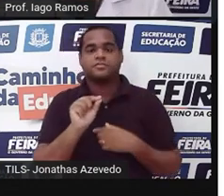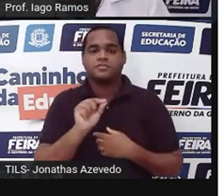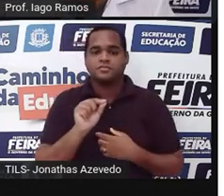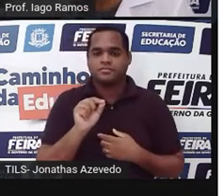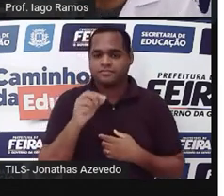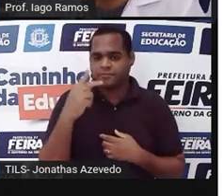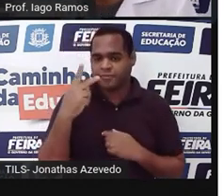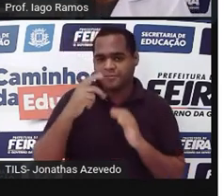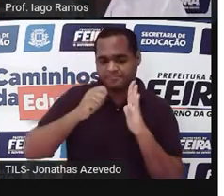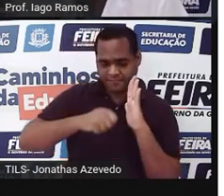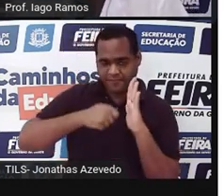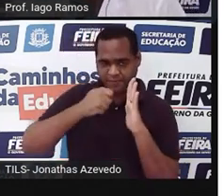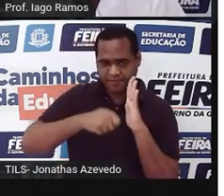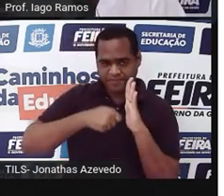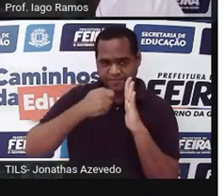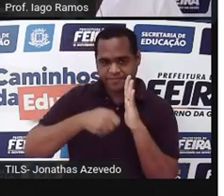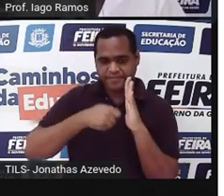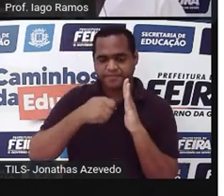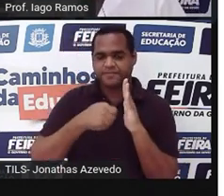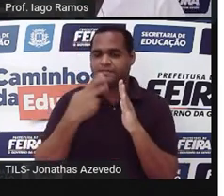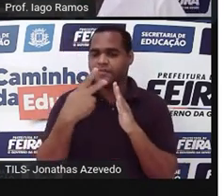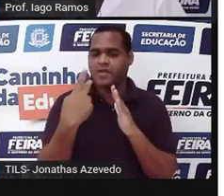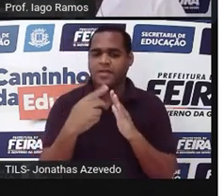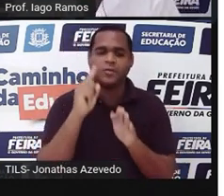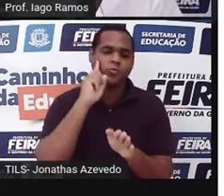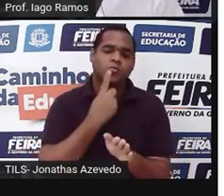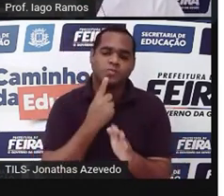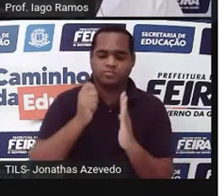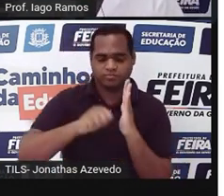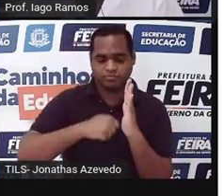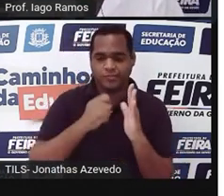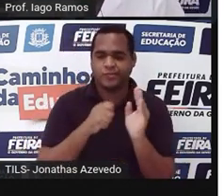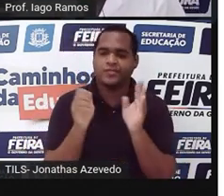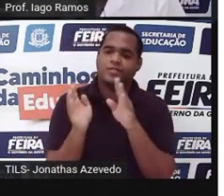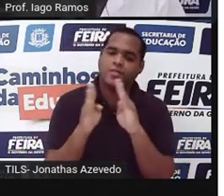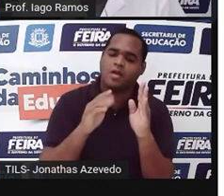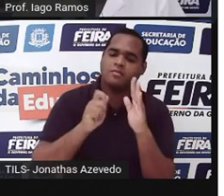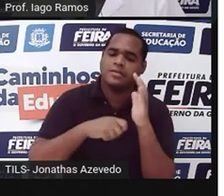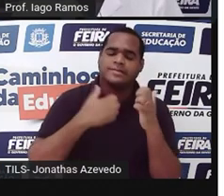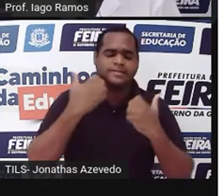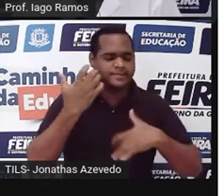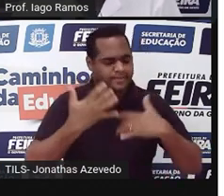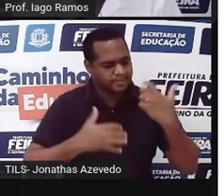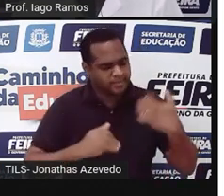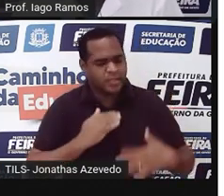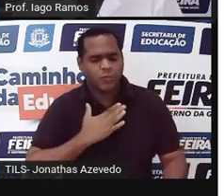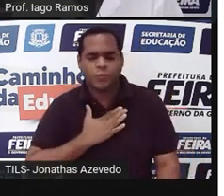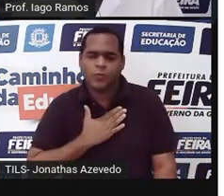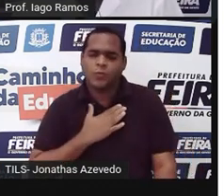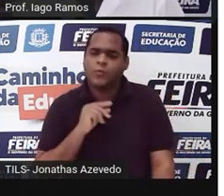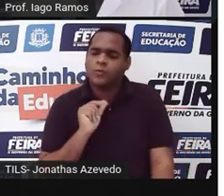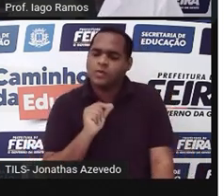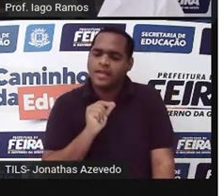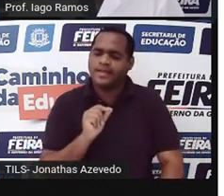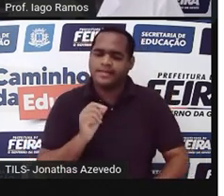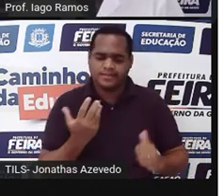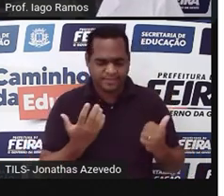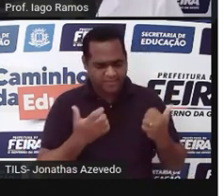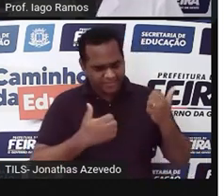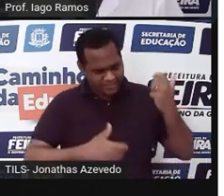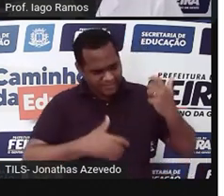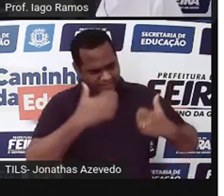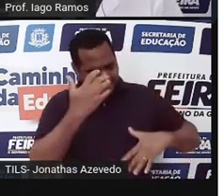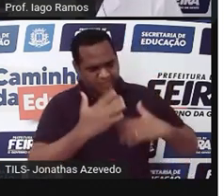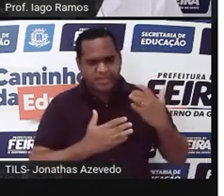você gravar um áudio comentando sobre o que você mais gostou dessa aula tá gravar o